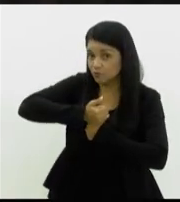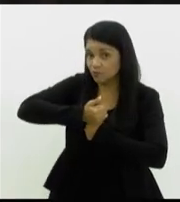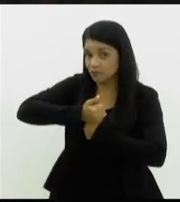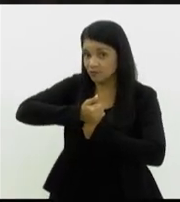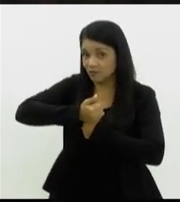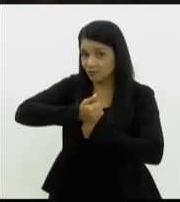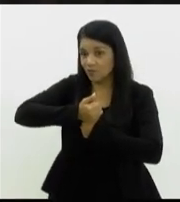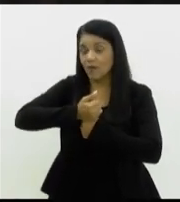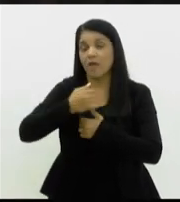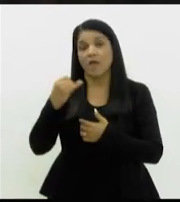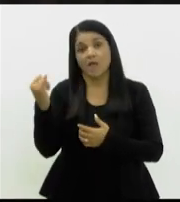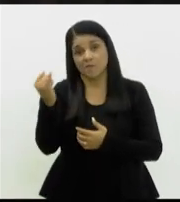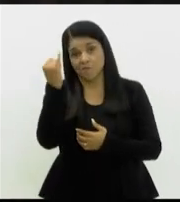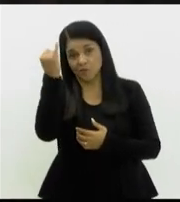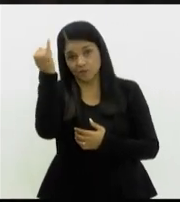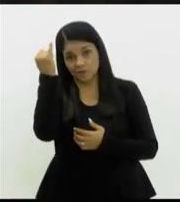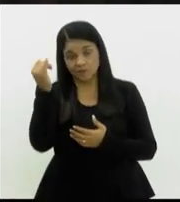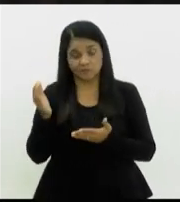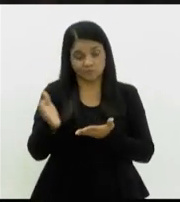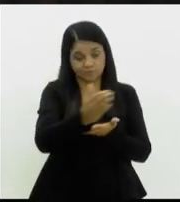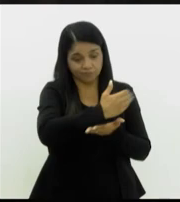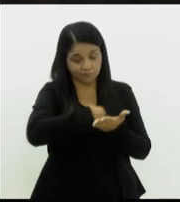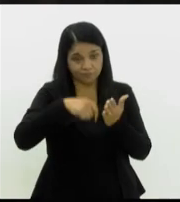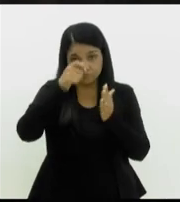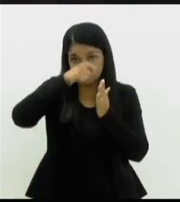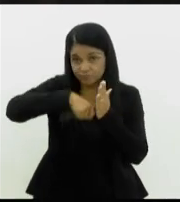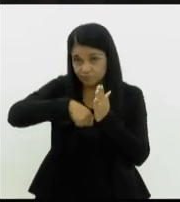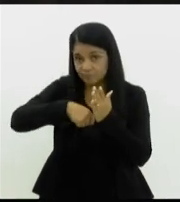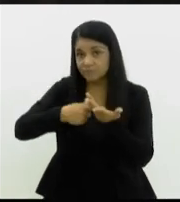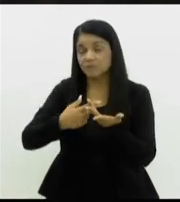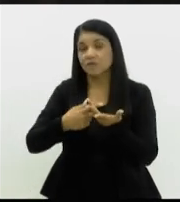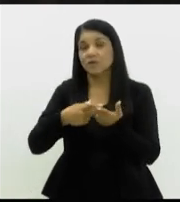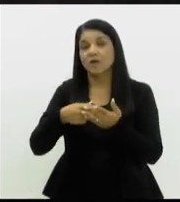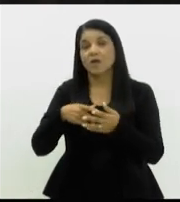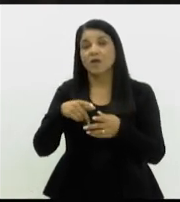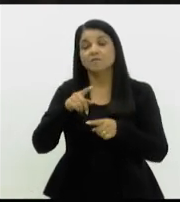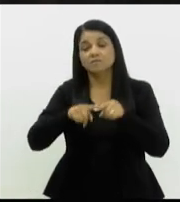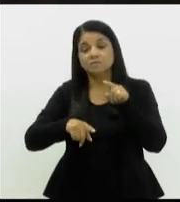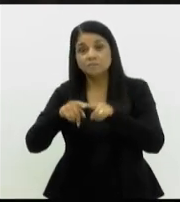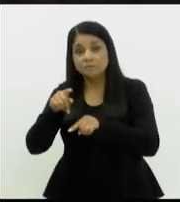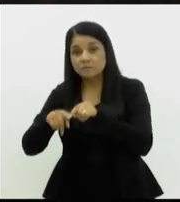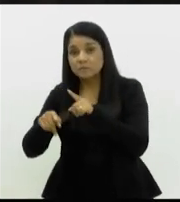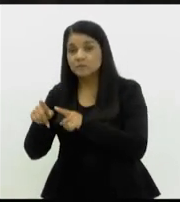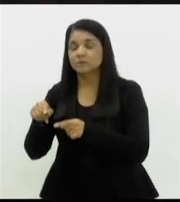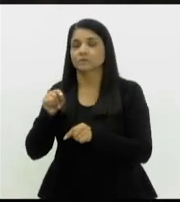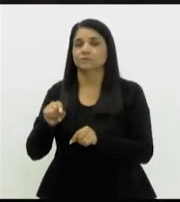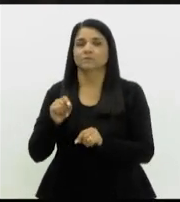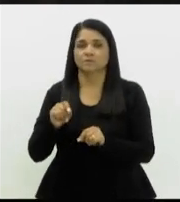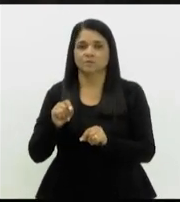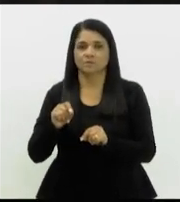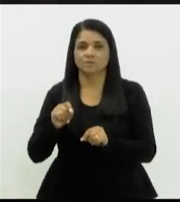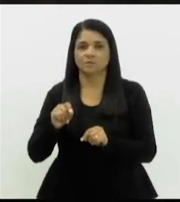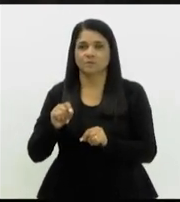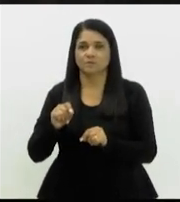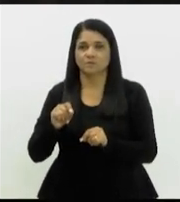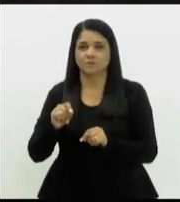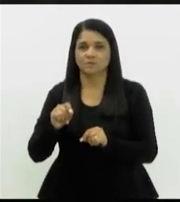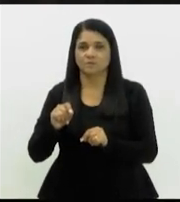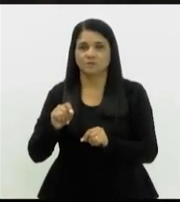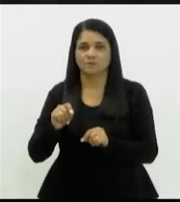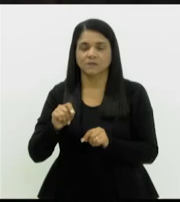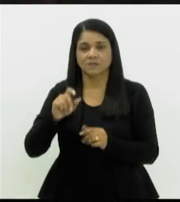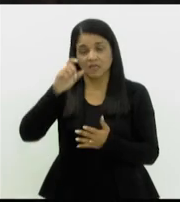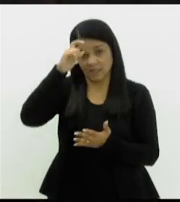para os estados porque é um instrumento que, em